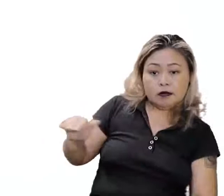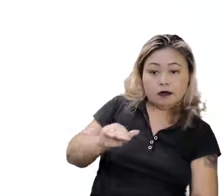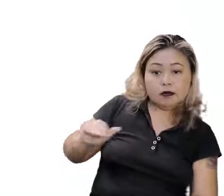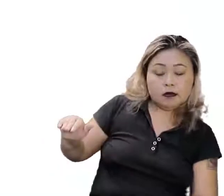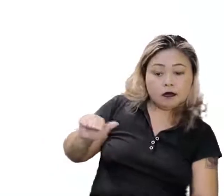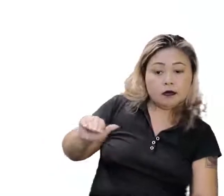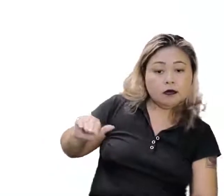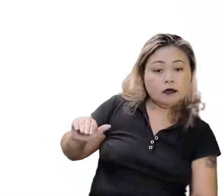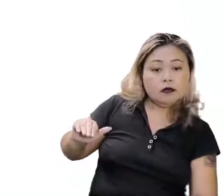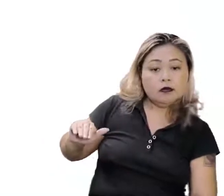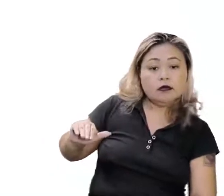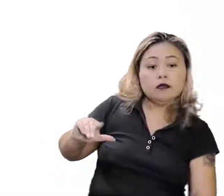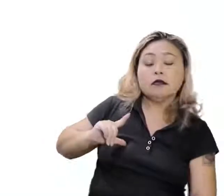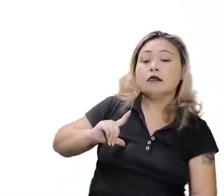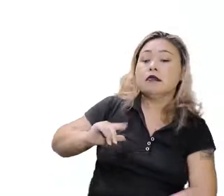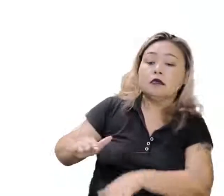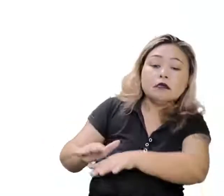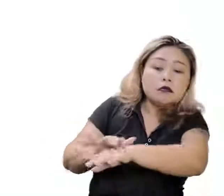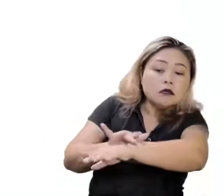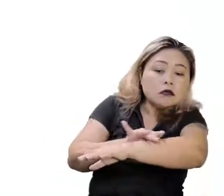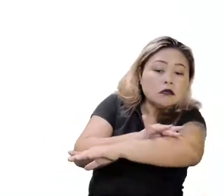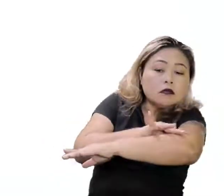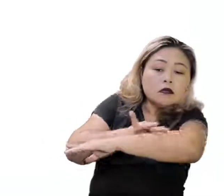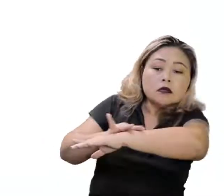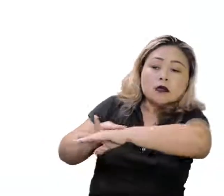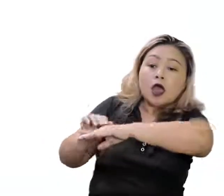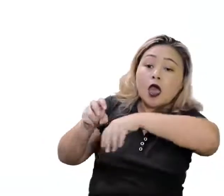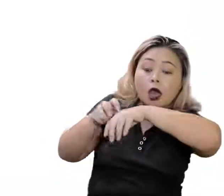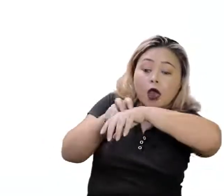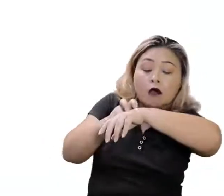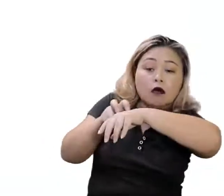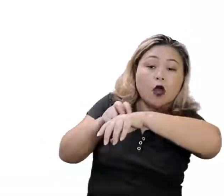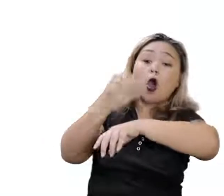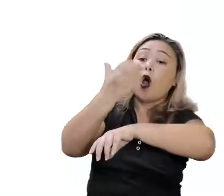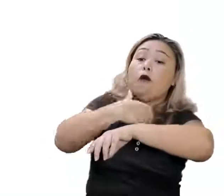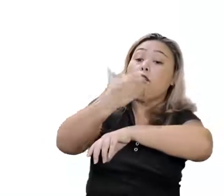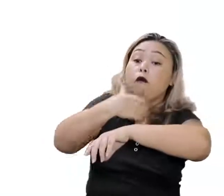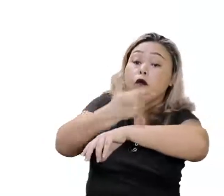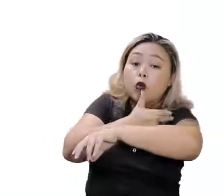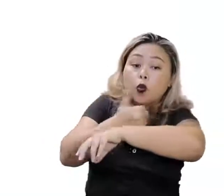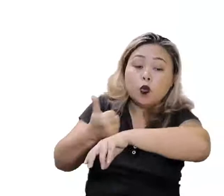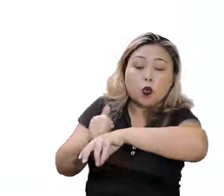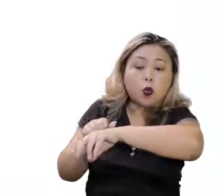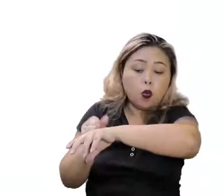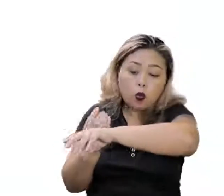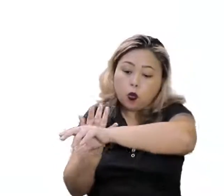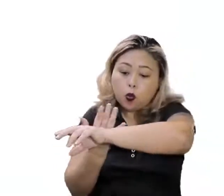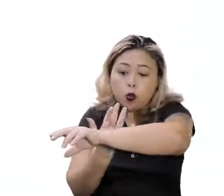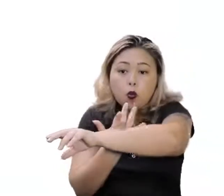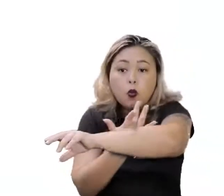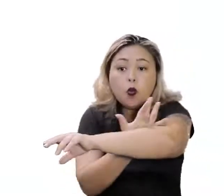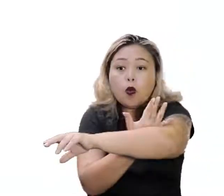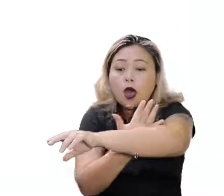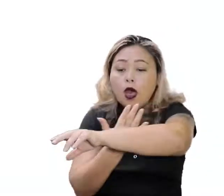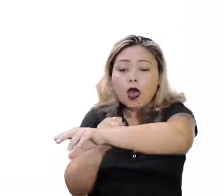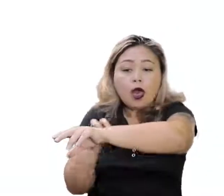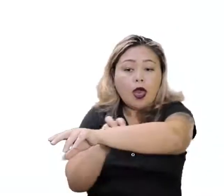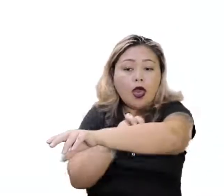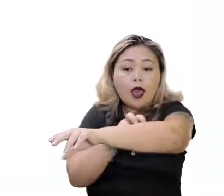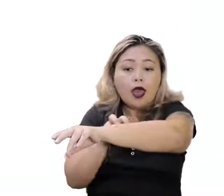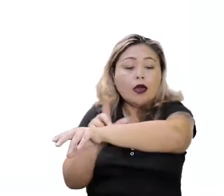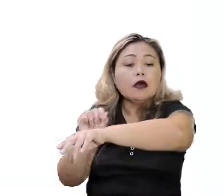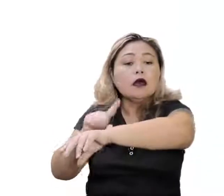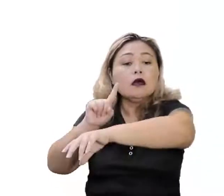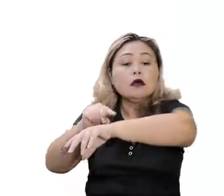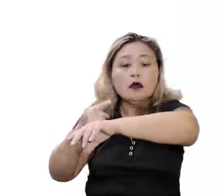cadeia alimentar, os vegetais, as espécies frutíferas, né, a grama, tá bom? Aí no